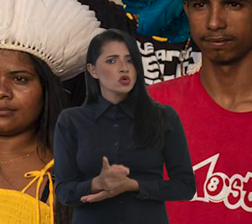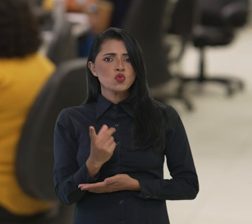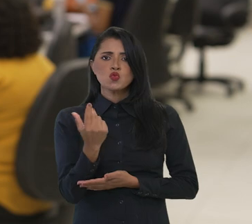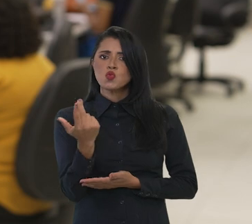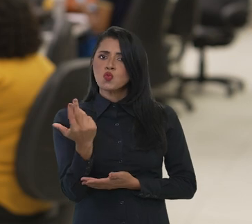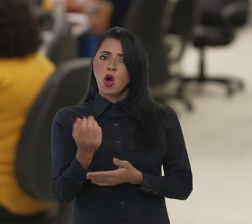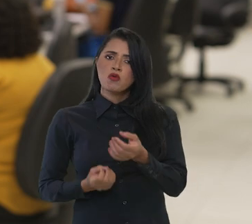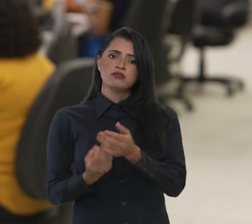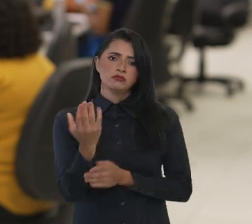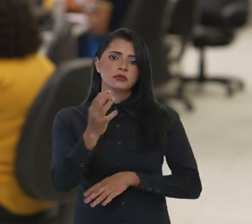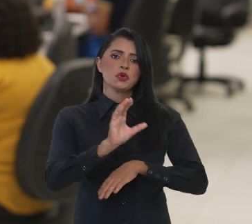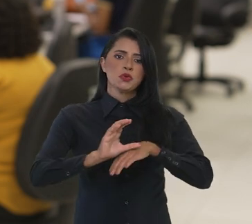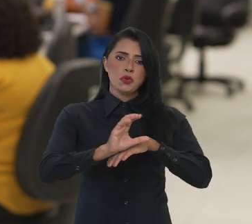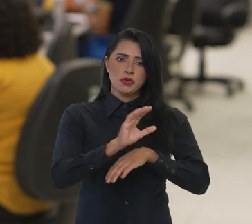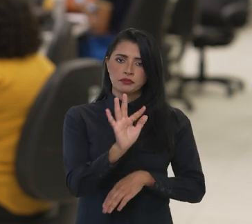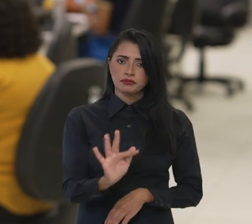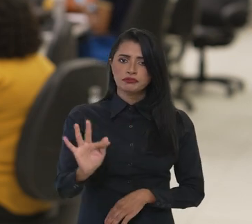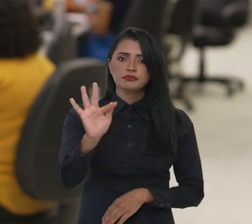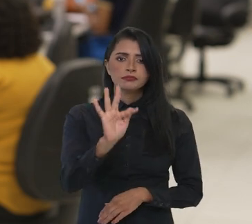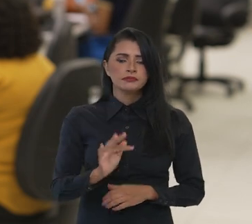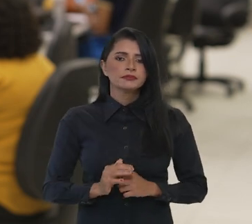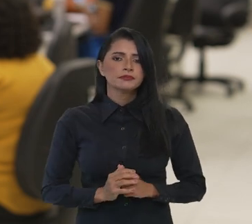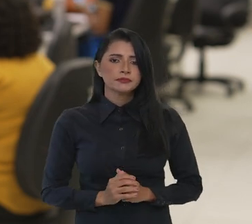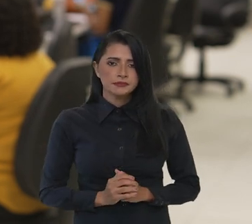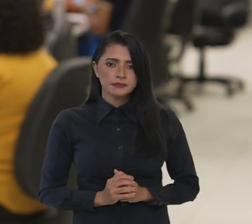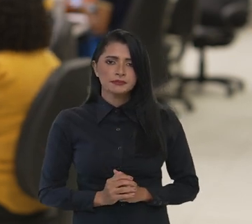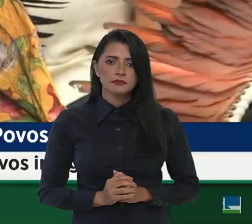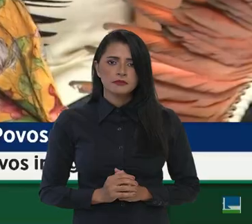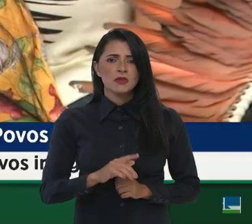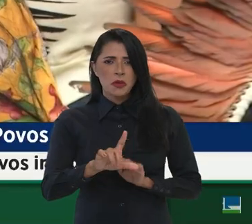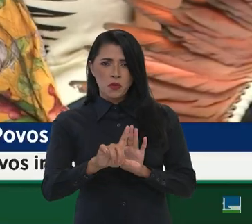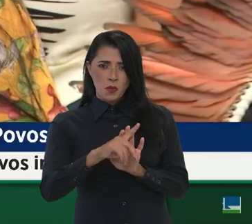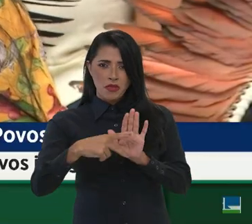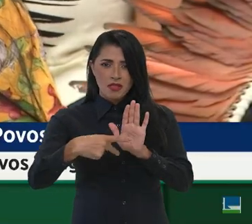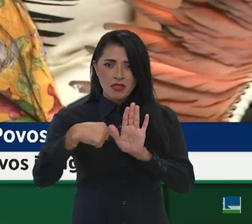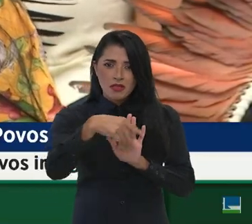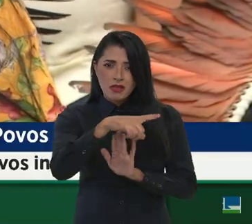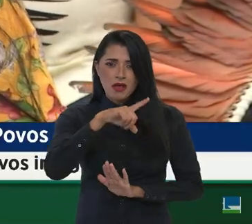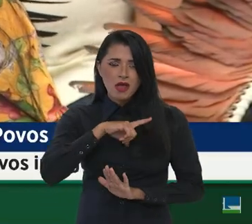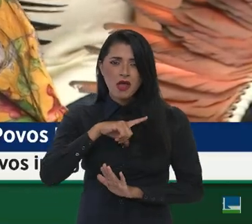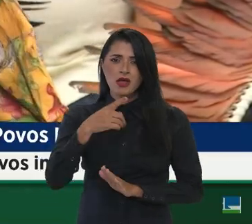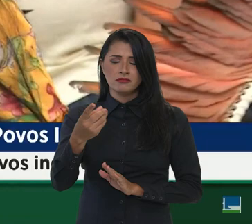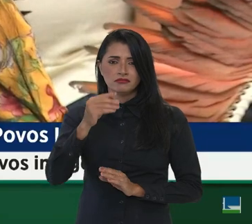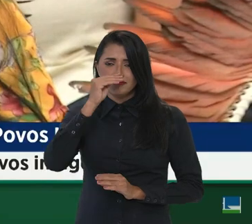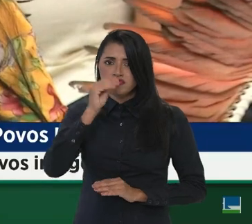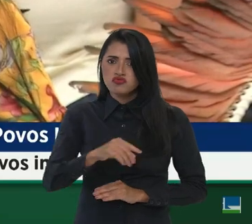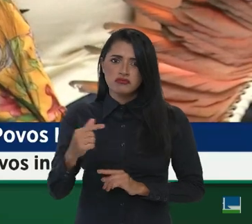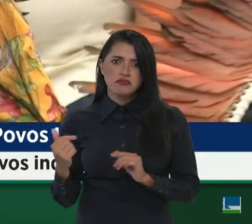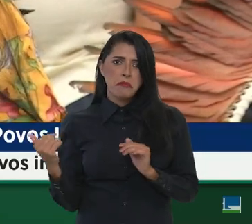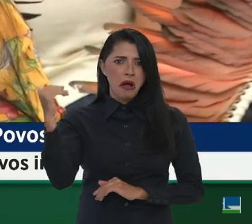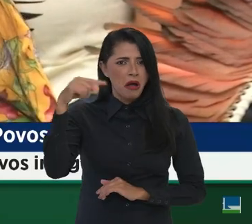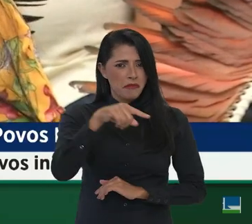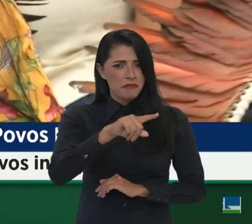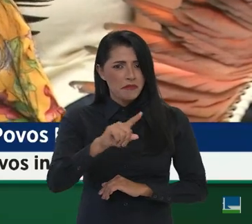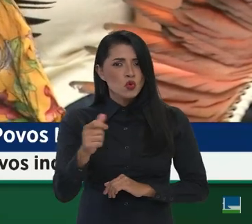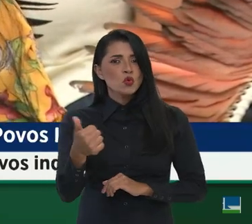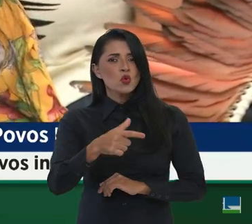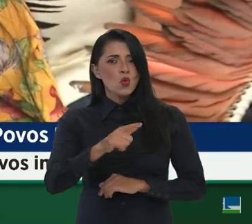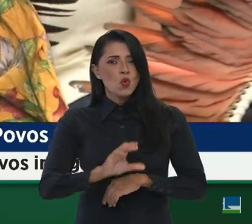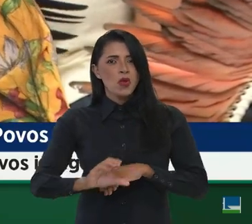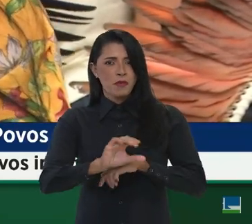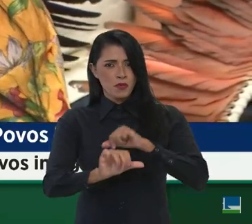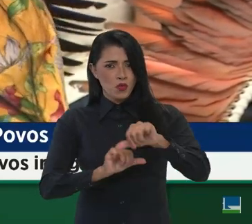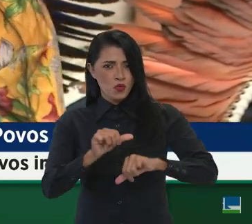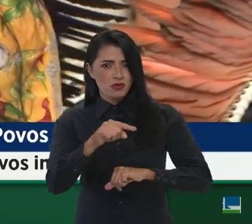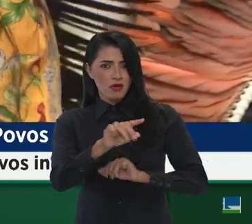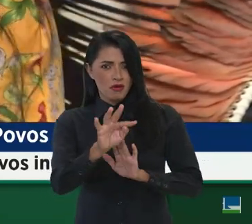1988, data da promulgação da Constituição Federal. Uma lei ordinária jamais terá o poder